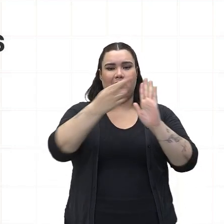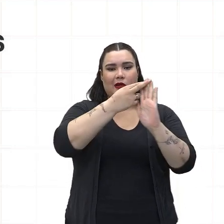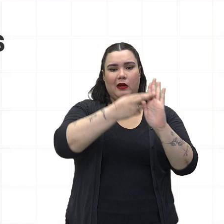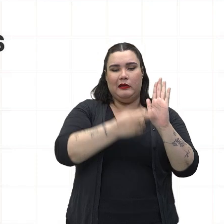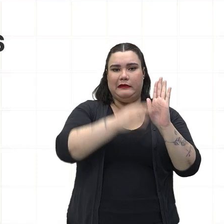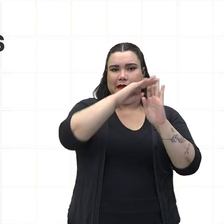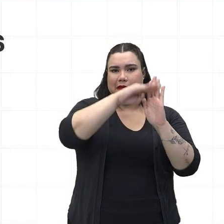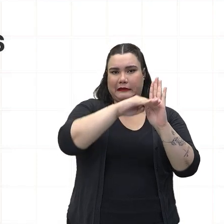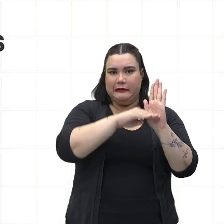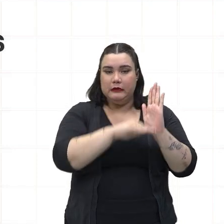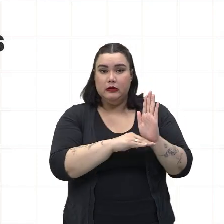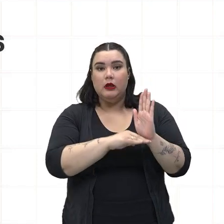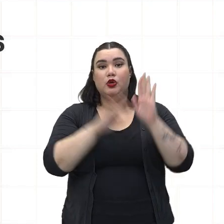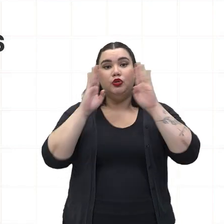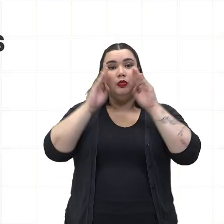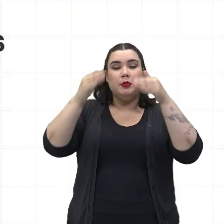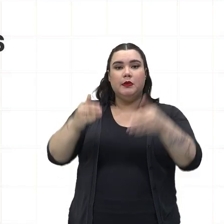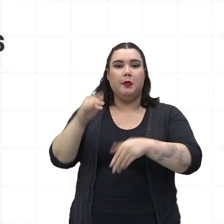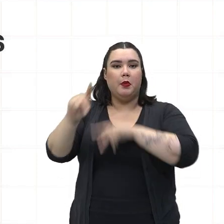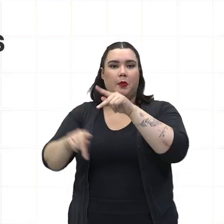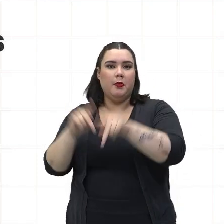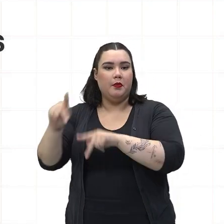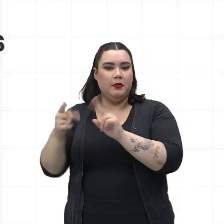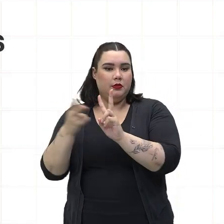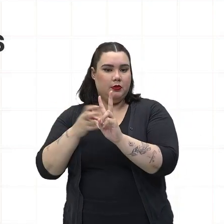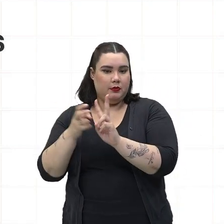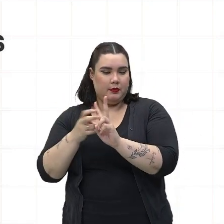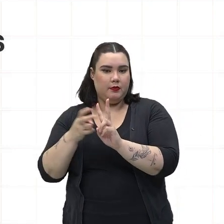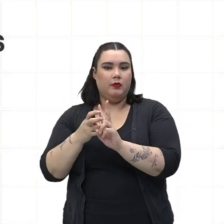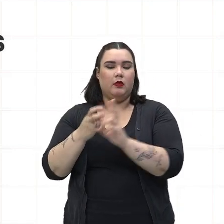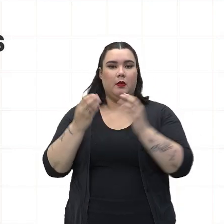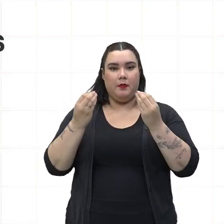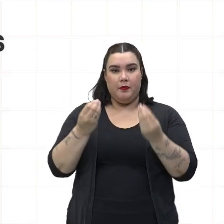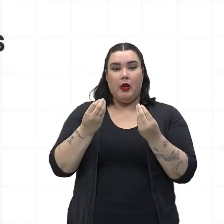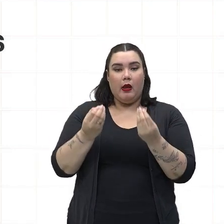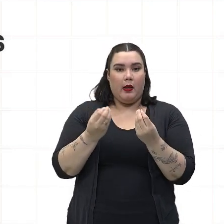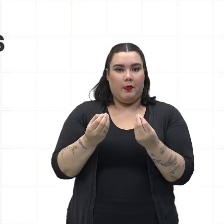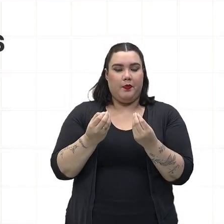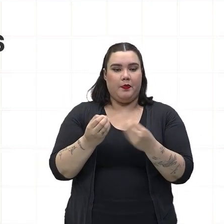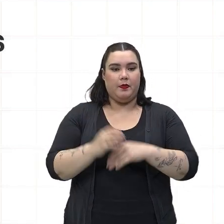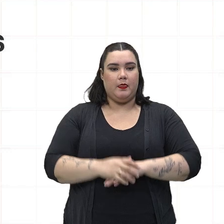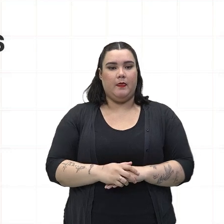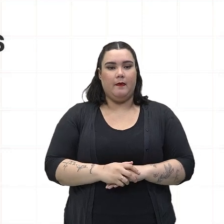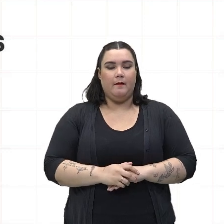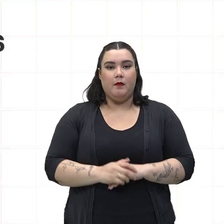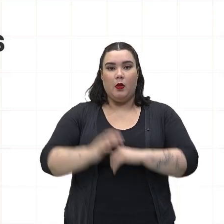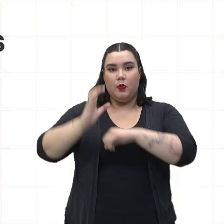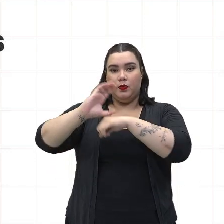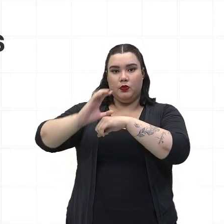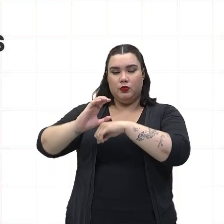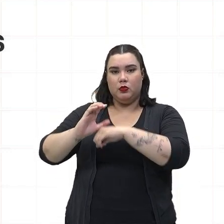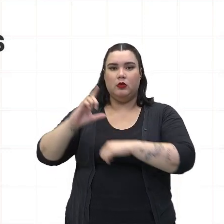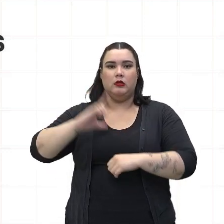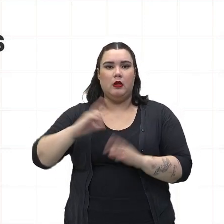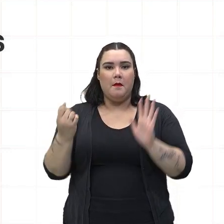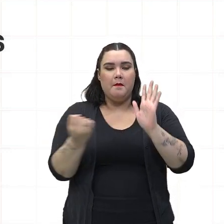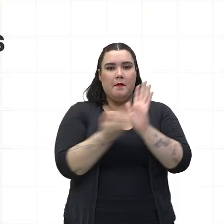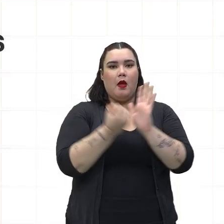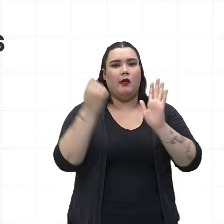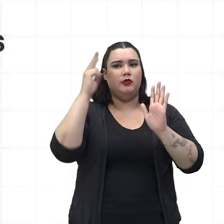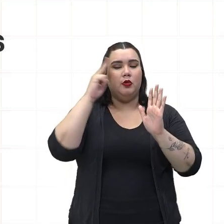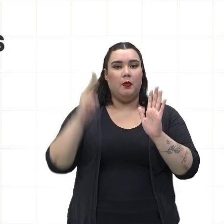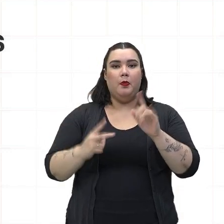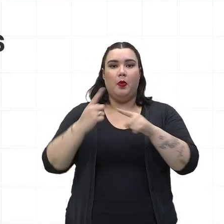disposições específicas para os povos indígenas. Prestem atenção, tá, gente? Essa Constituição, ela foi um marco, galera, porque